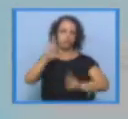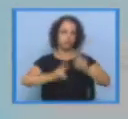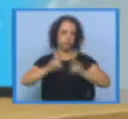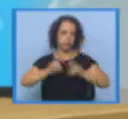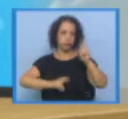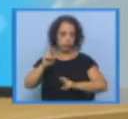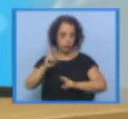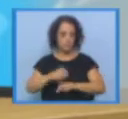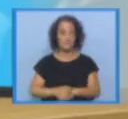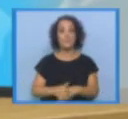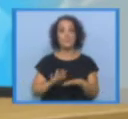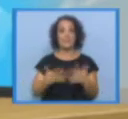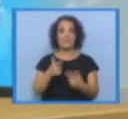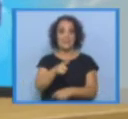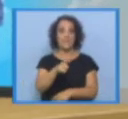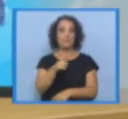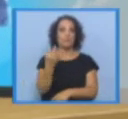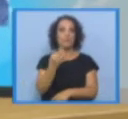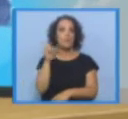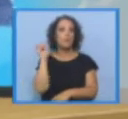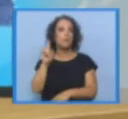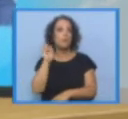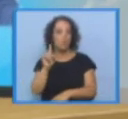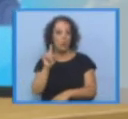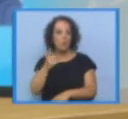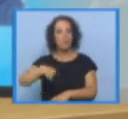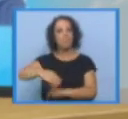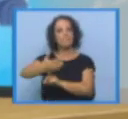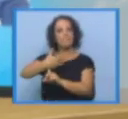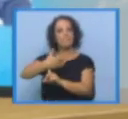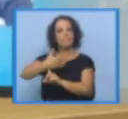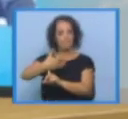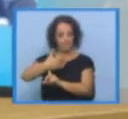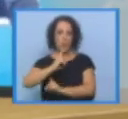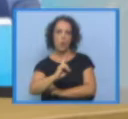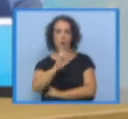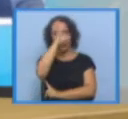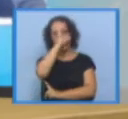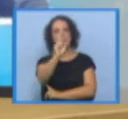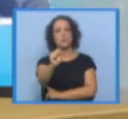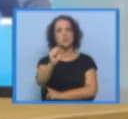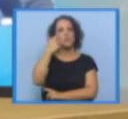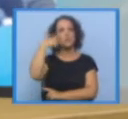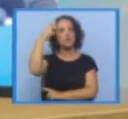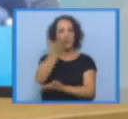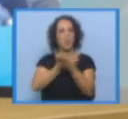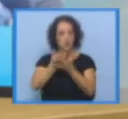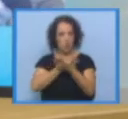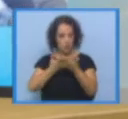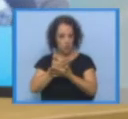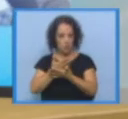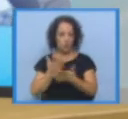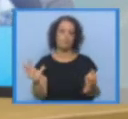E foi importante que a nossa diplomacia, através do Ministro dos Negócios Estrangeiros, tenha agido no